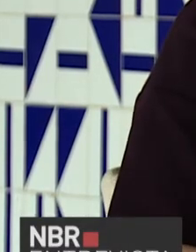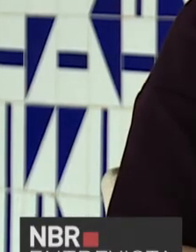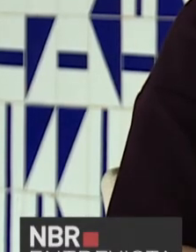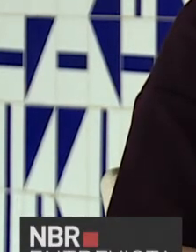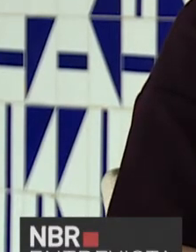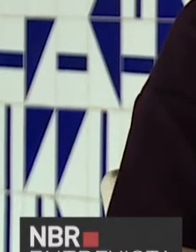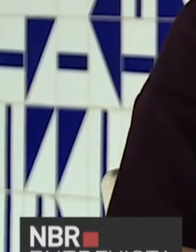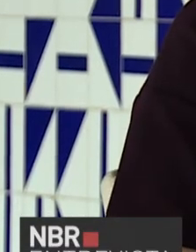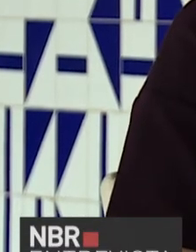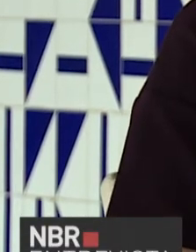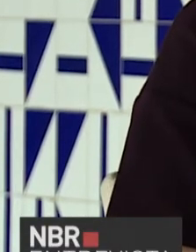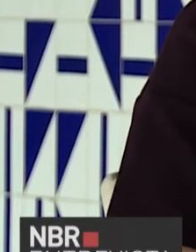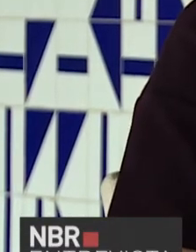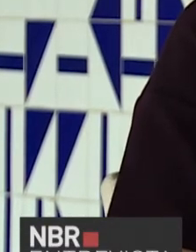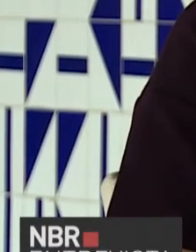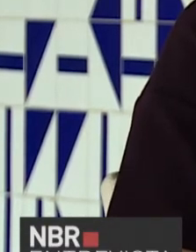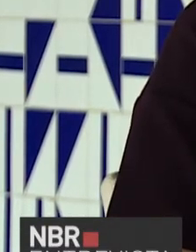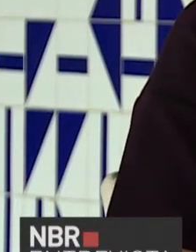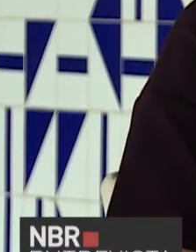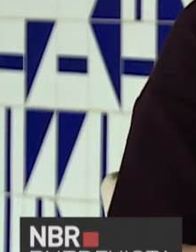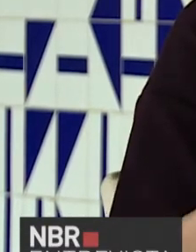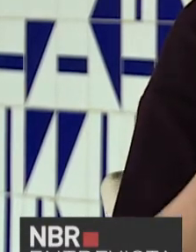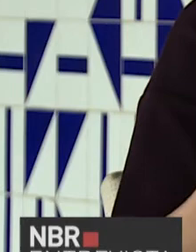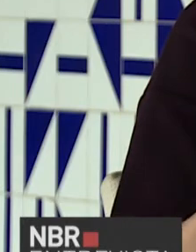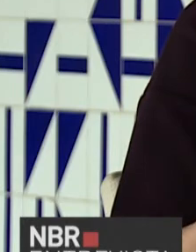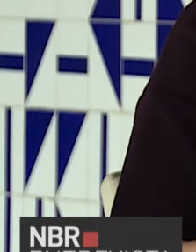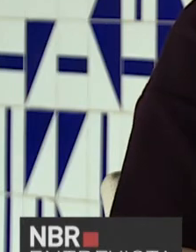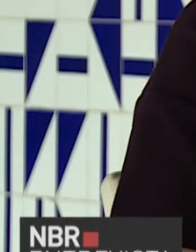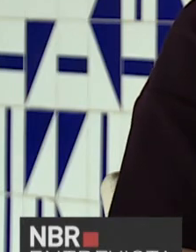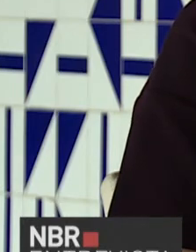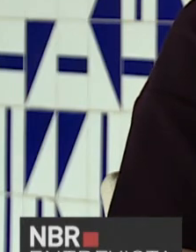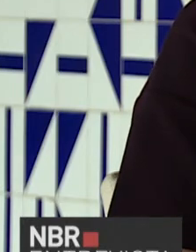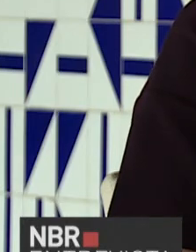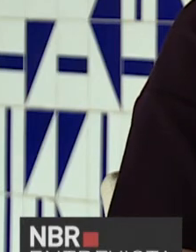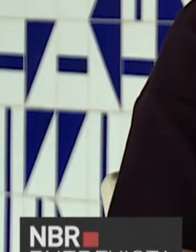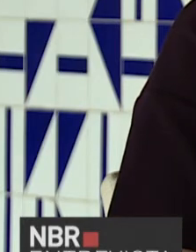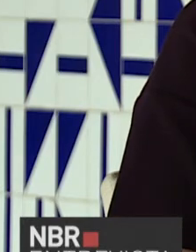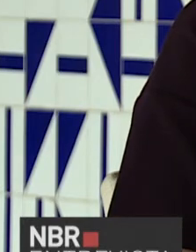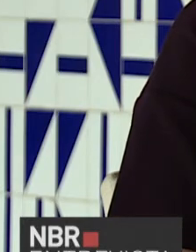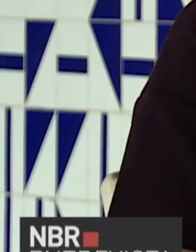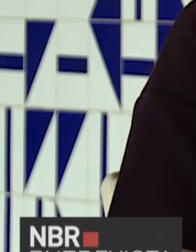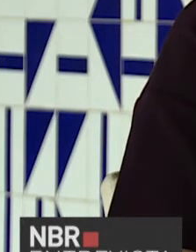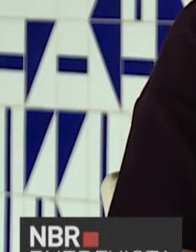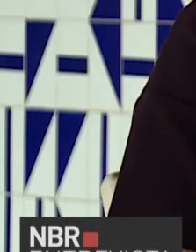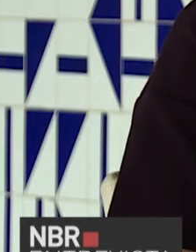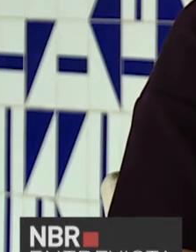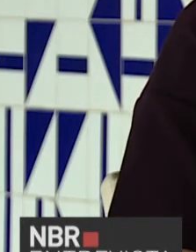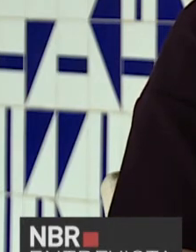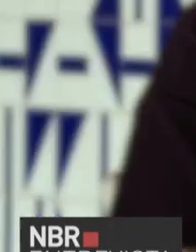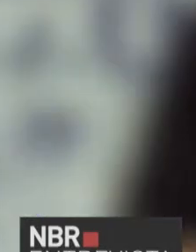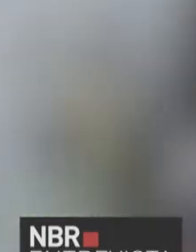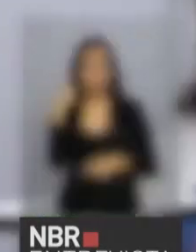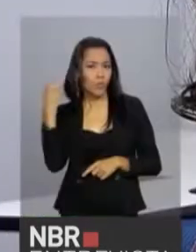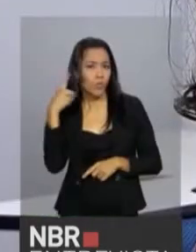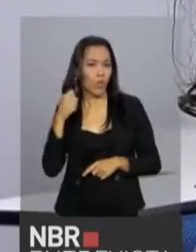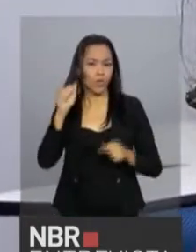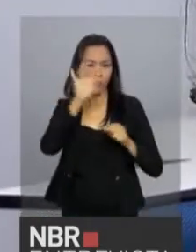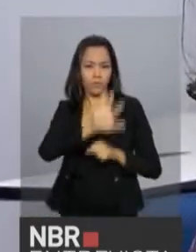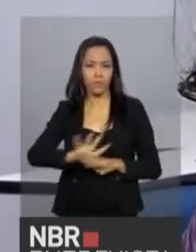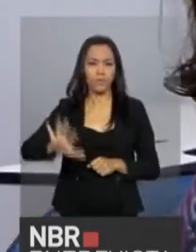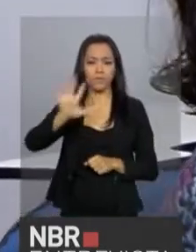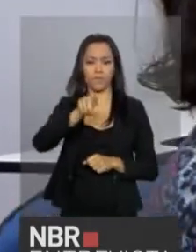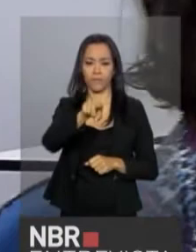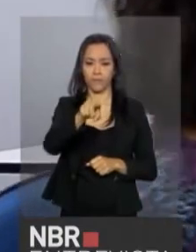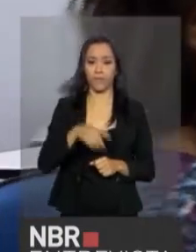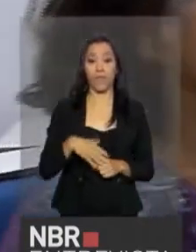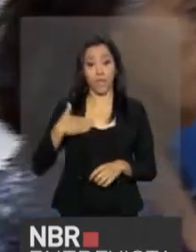do Bolsa Família estão recebendo conversores de graça. É o que vamos ver nesta outra reportagem da TV NBR. A dona